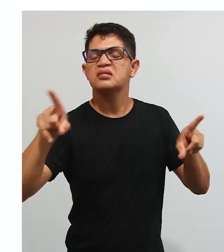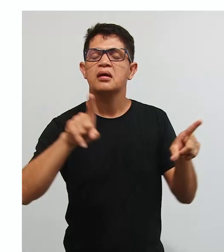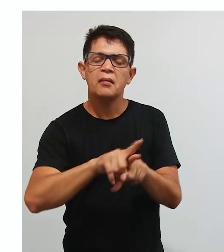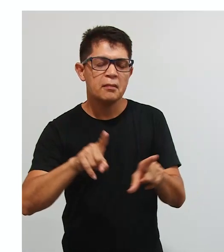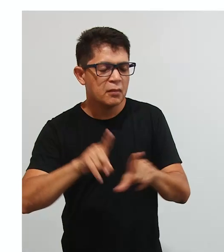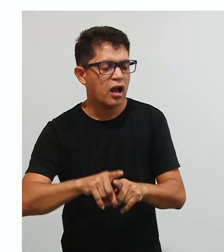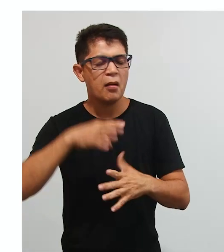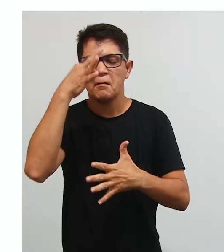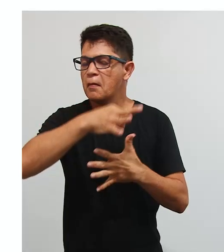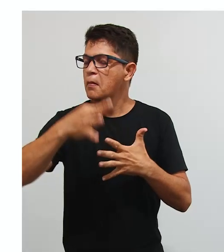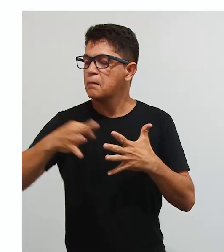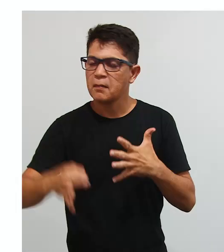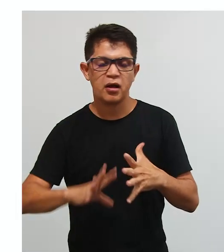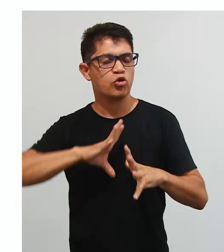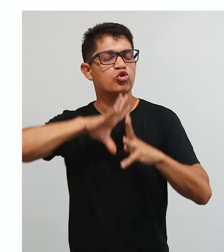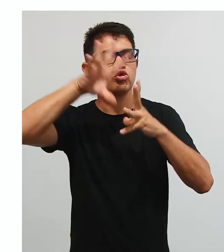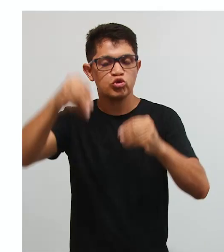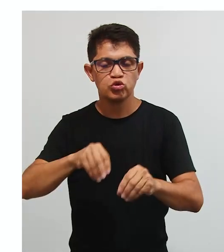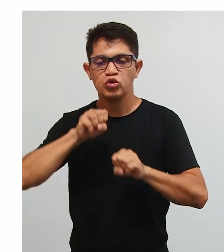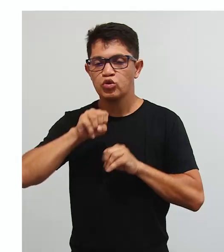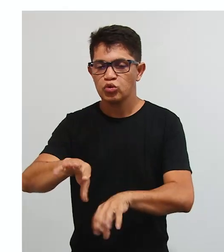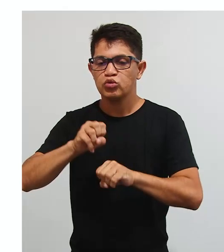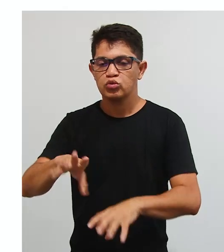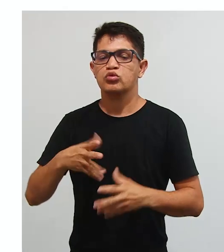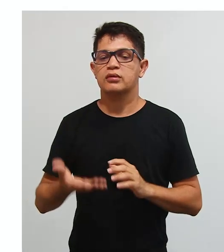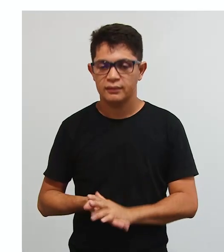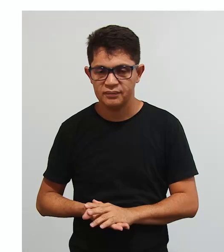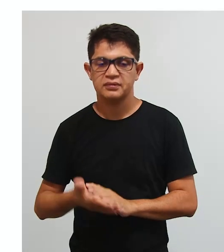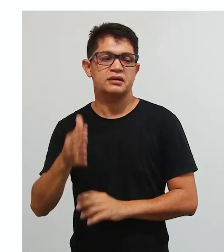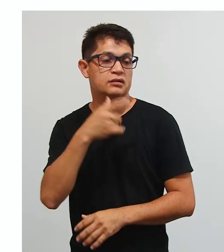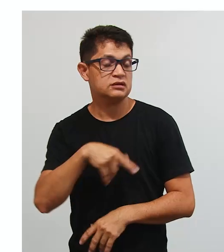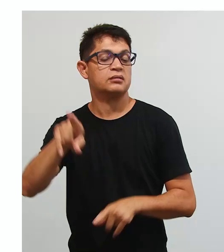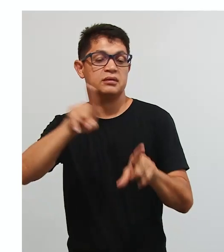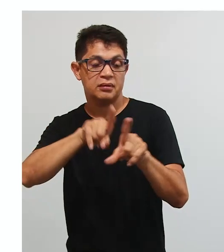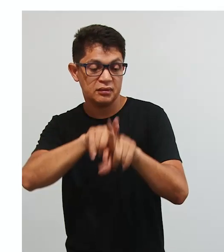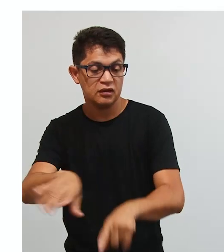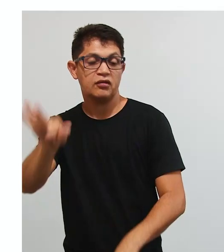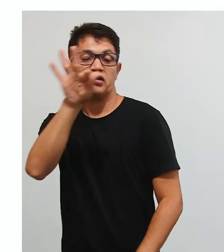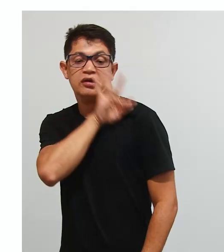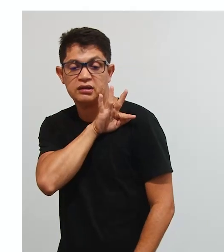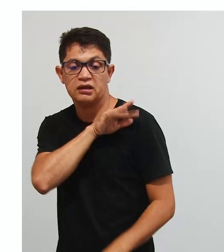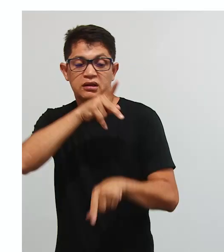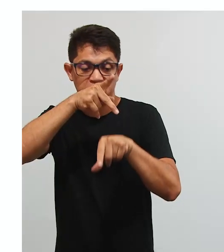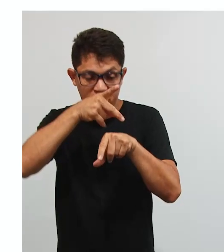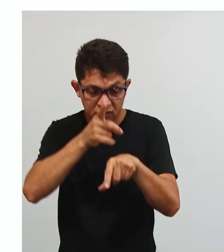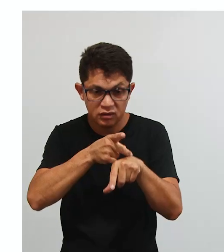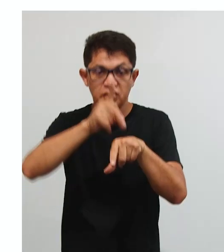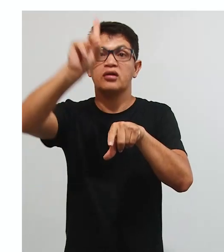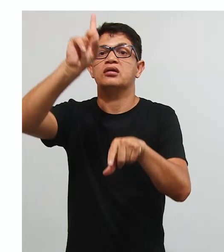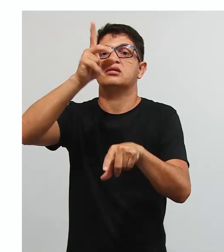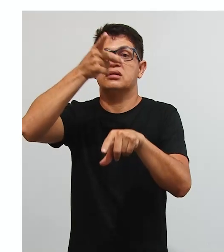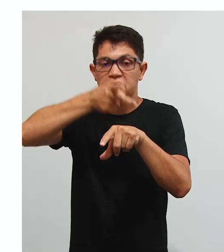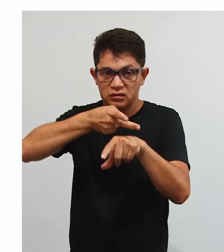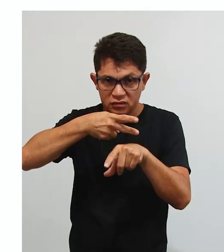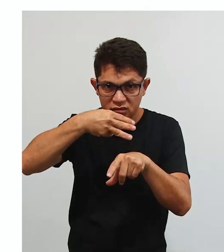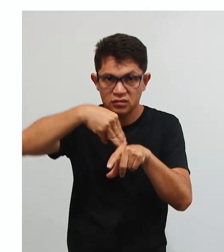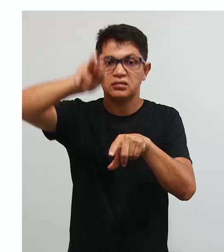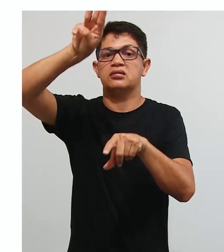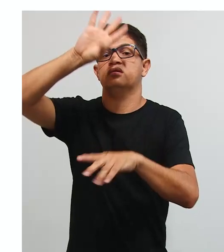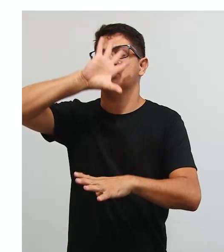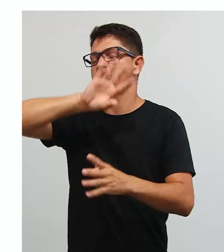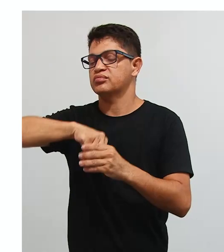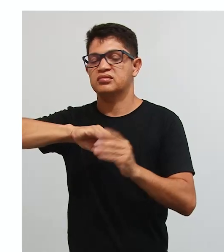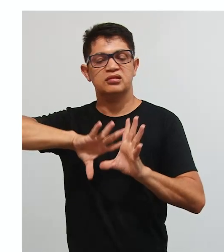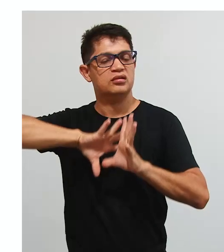distância. E aí na educação superior nós temos a graduação e pós-graduação, né? E aí é